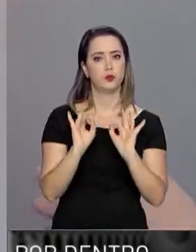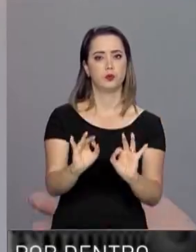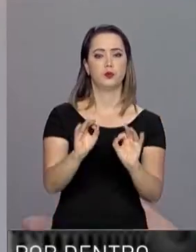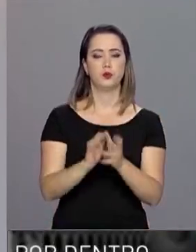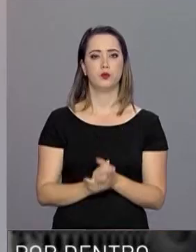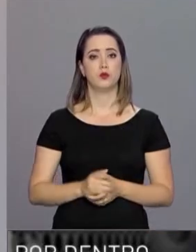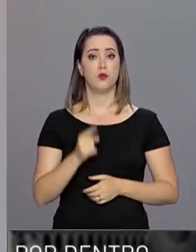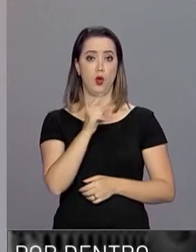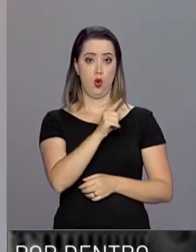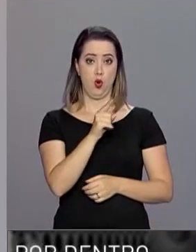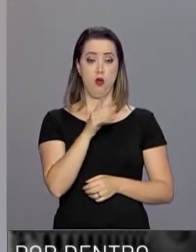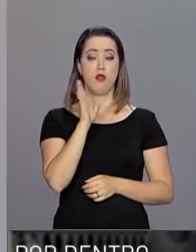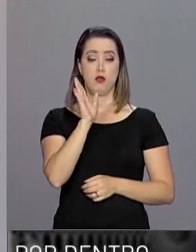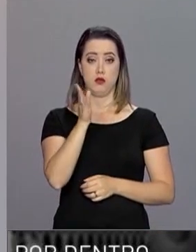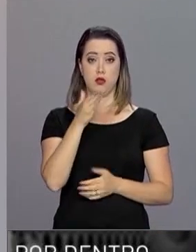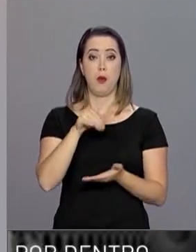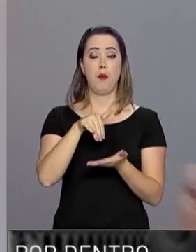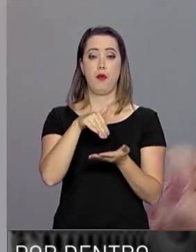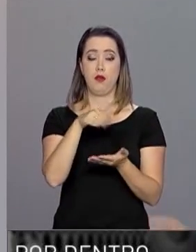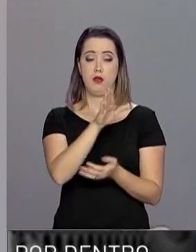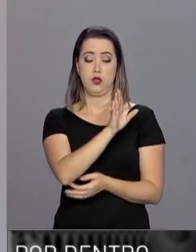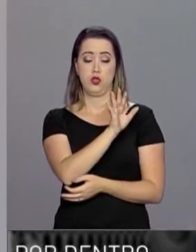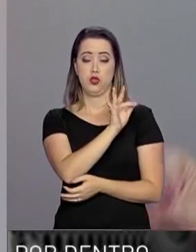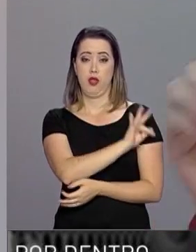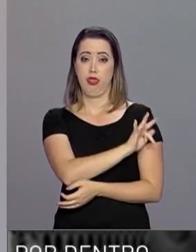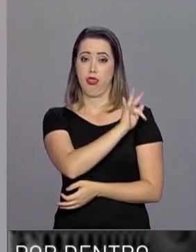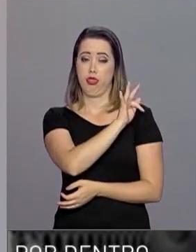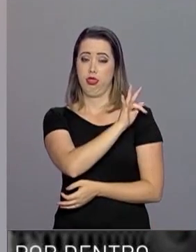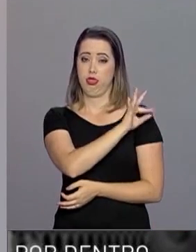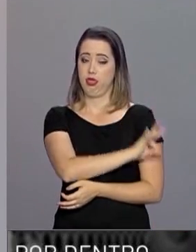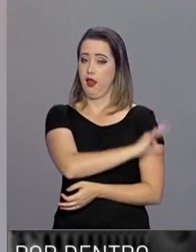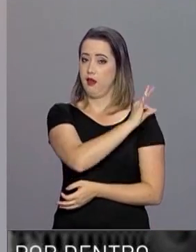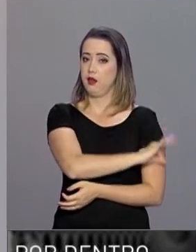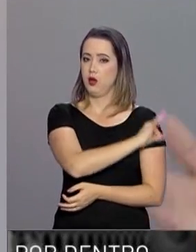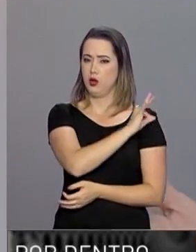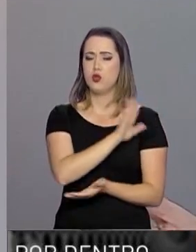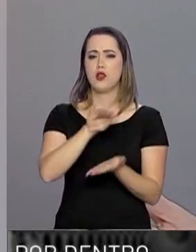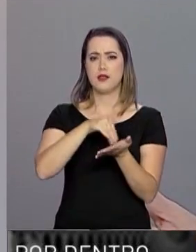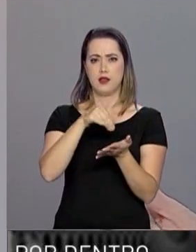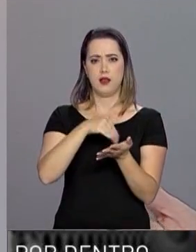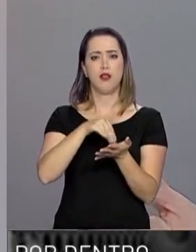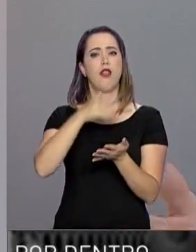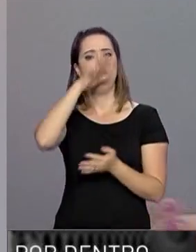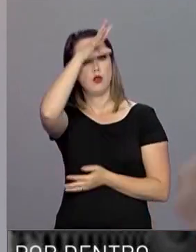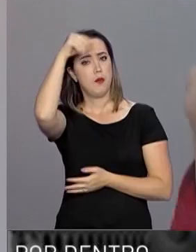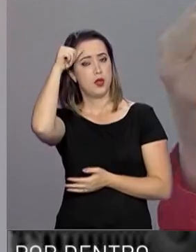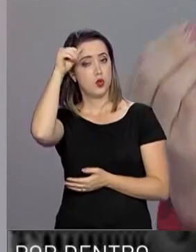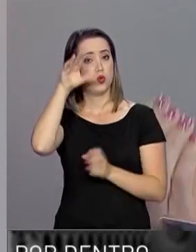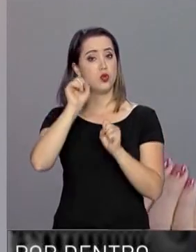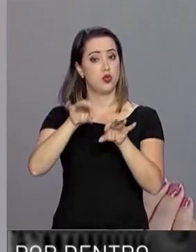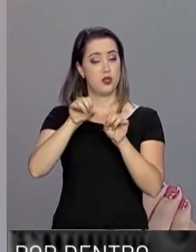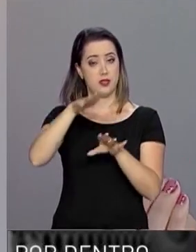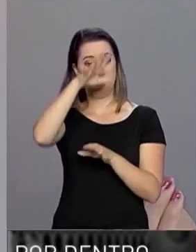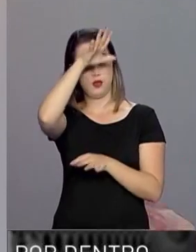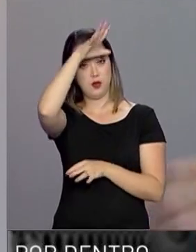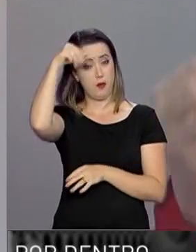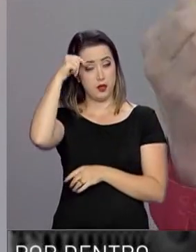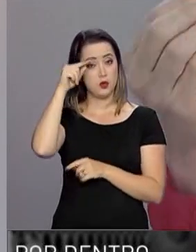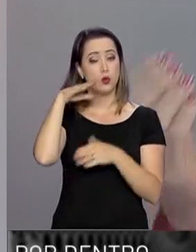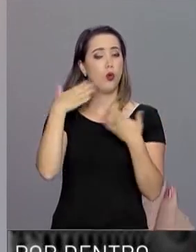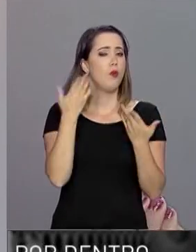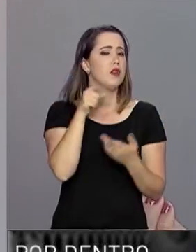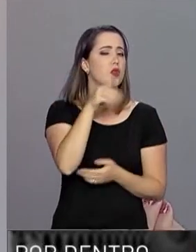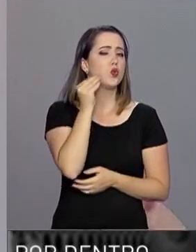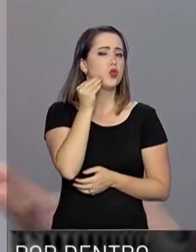tem um perfil mais técnico, já foi secretário de Educação no Amazonas, já foi secretário da Educação Básica, enfim, pela sua experiência, né, quais